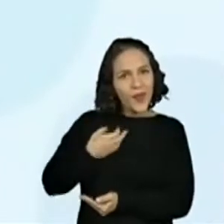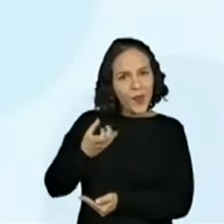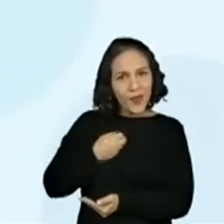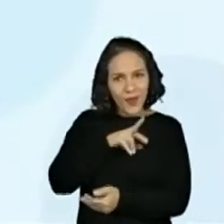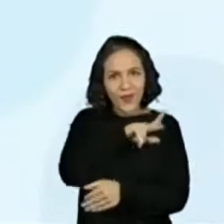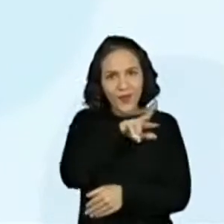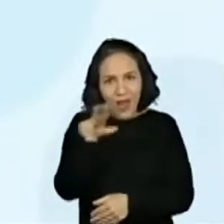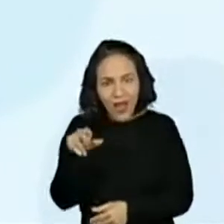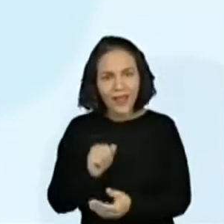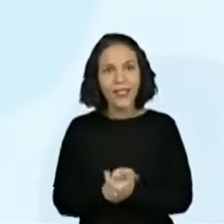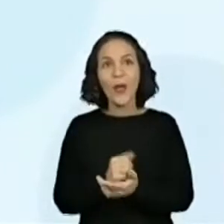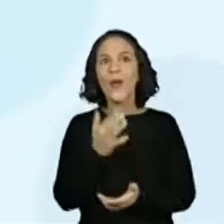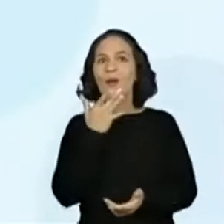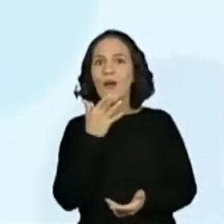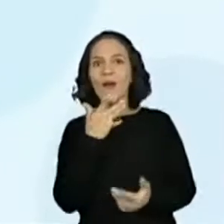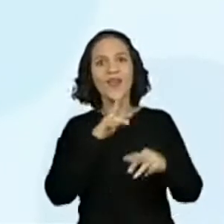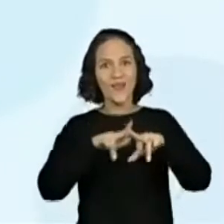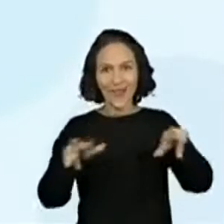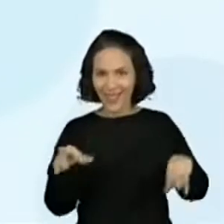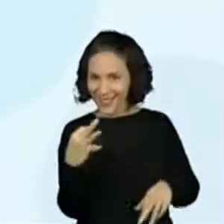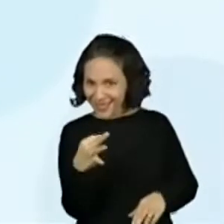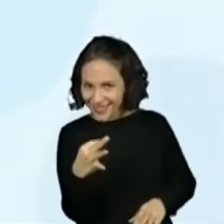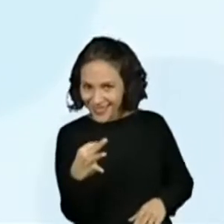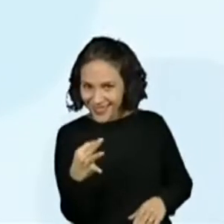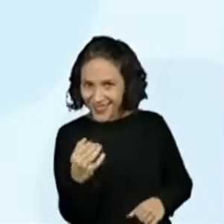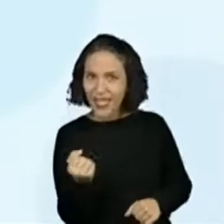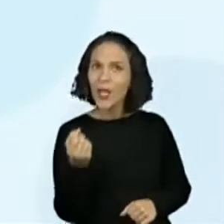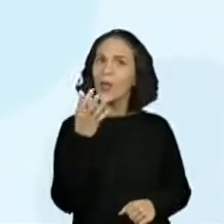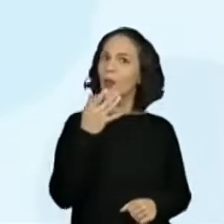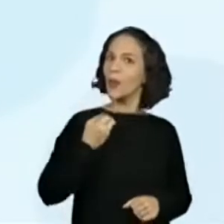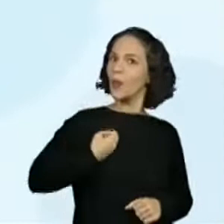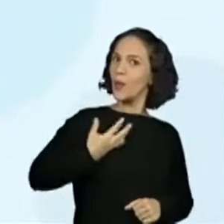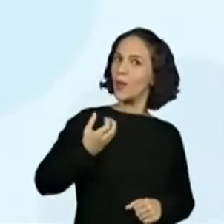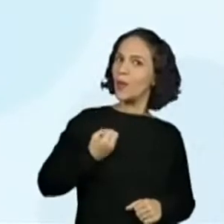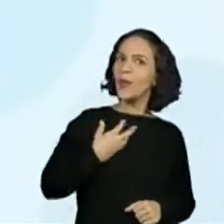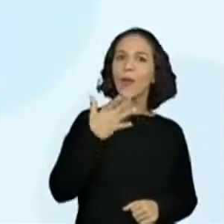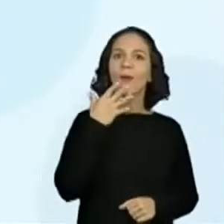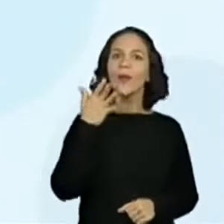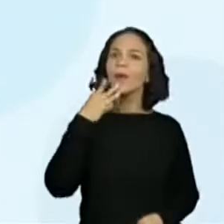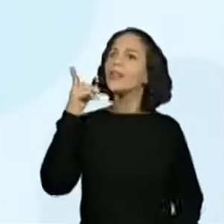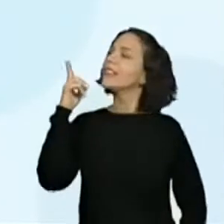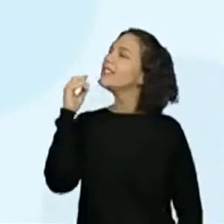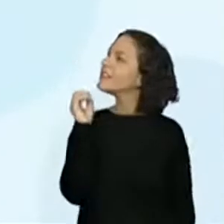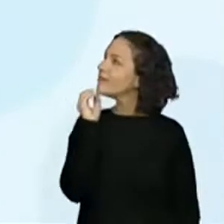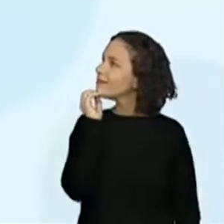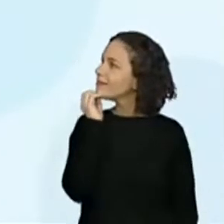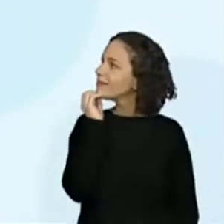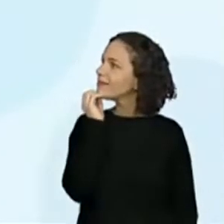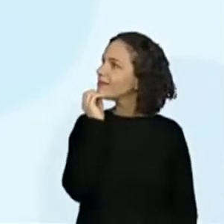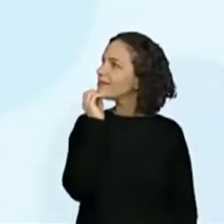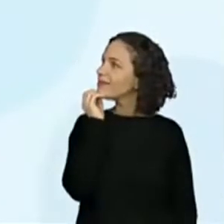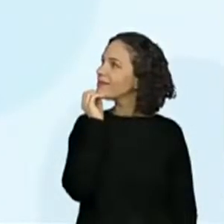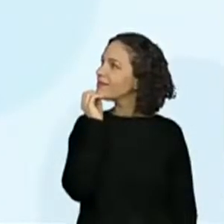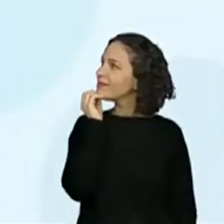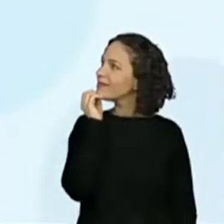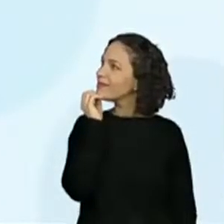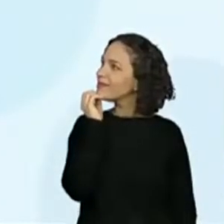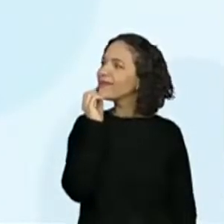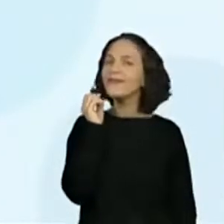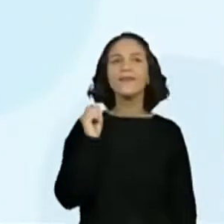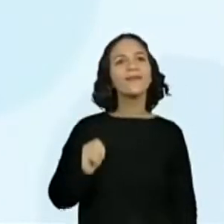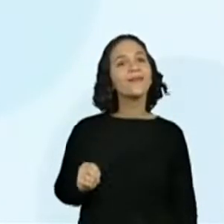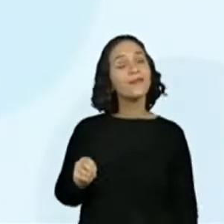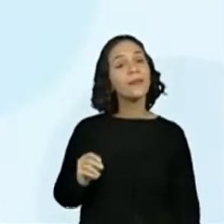números, diversas cores também, não é? Números bem coloridos. E como que nós podemos entender um